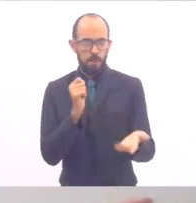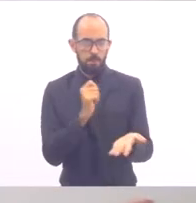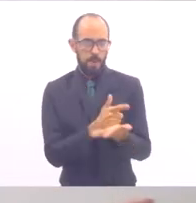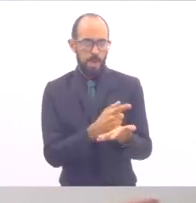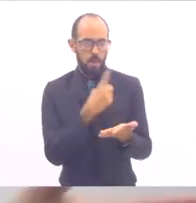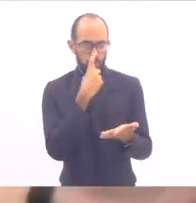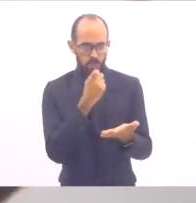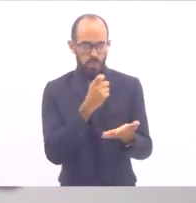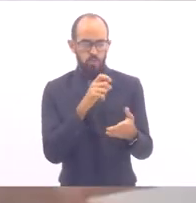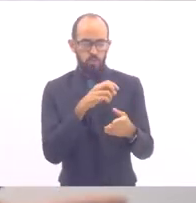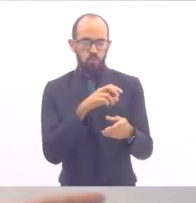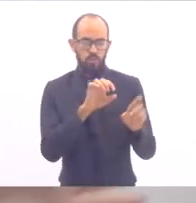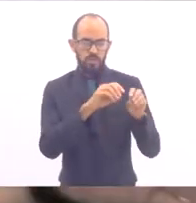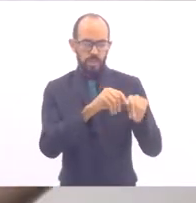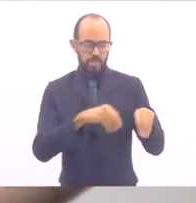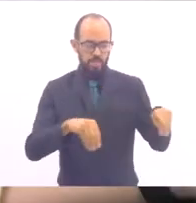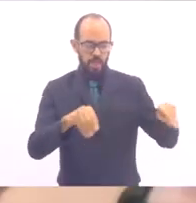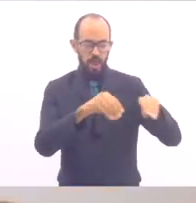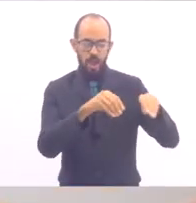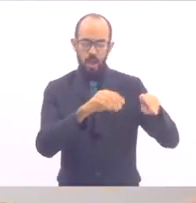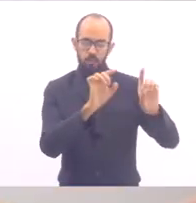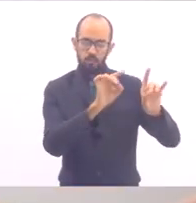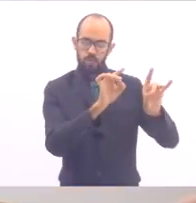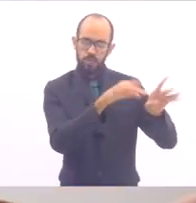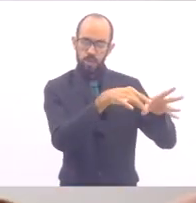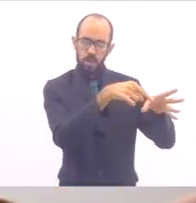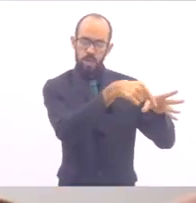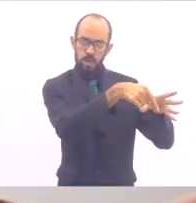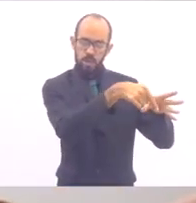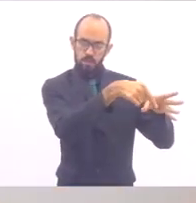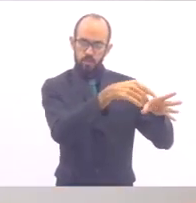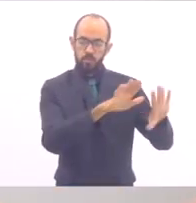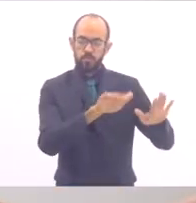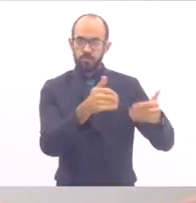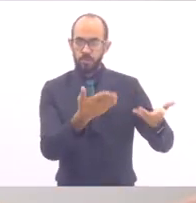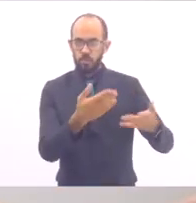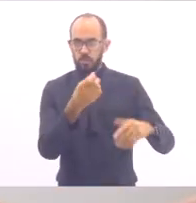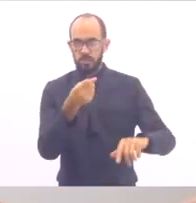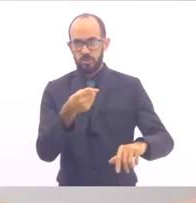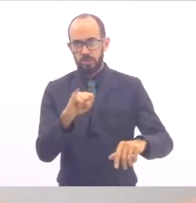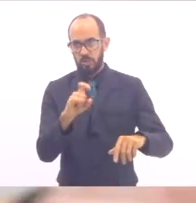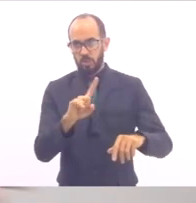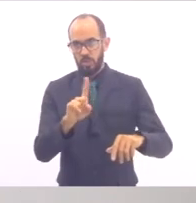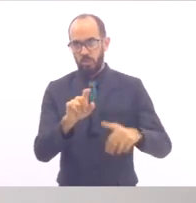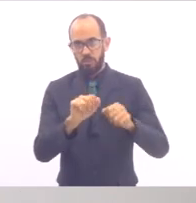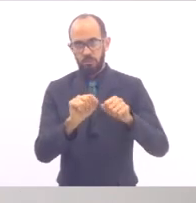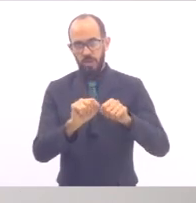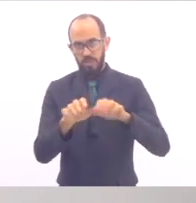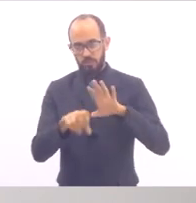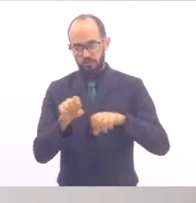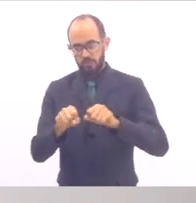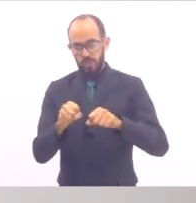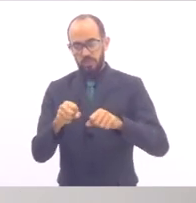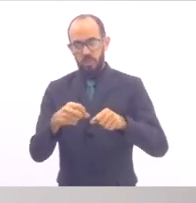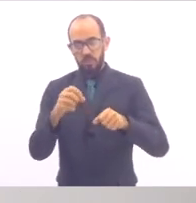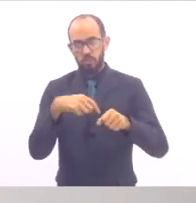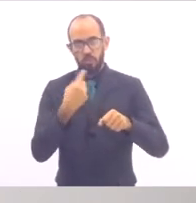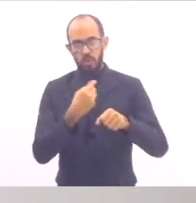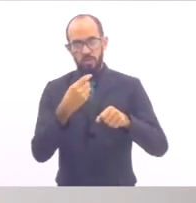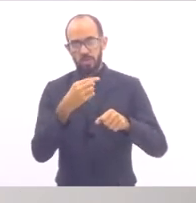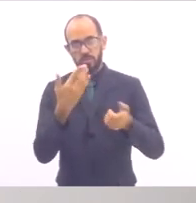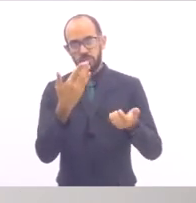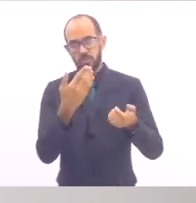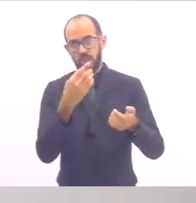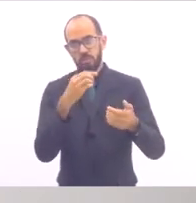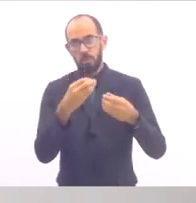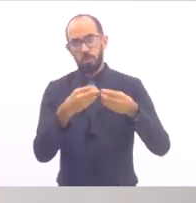certeza. Né? Até porque, uma vez que a gente não, não faz a coleta seletiva, a gente está enterrando dinheiro. Né? E